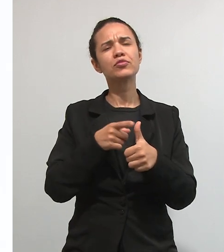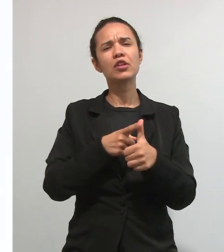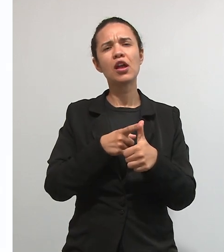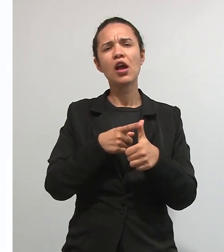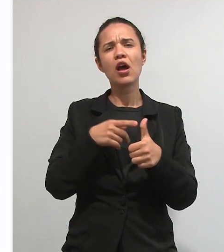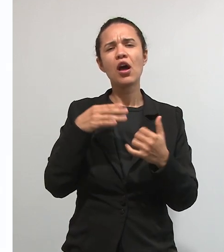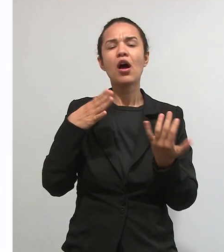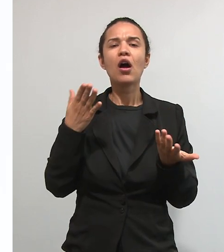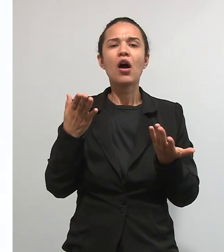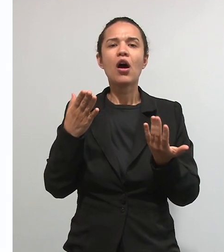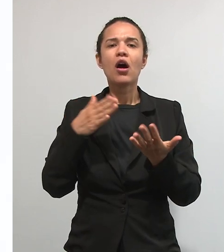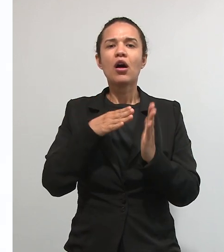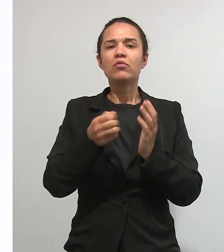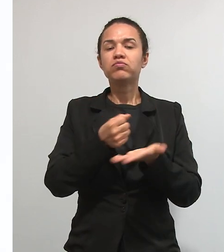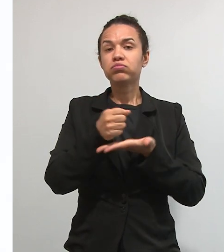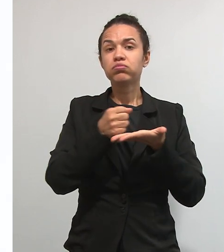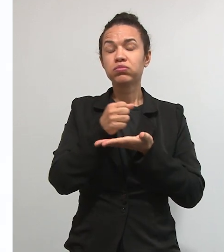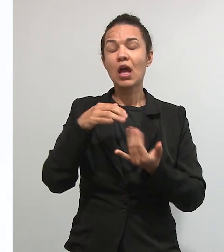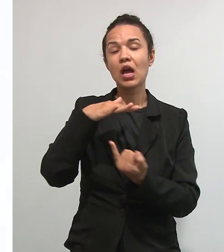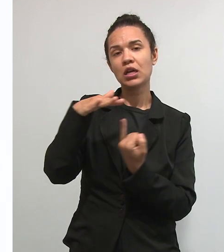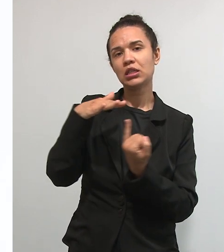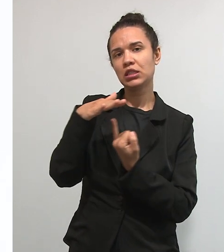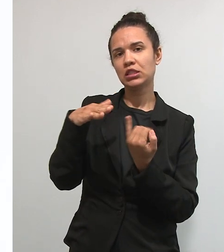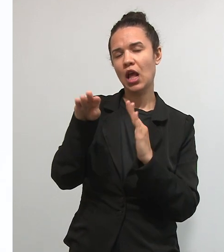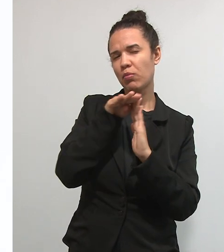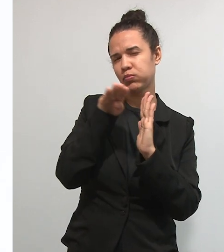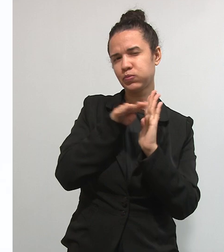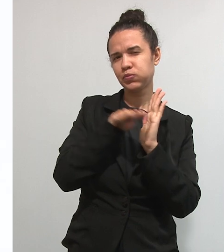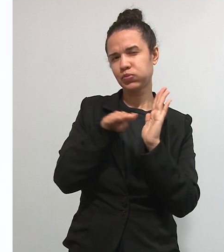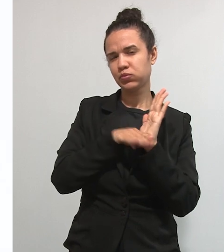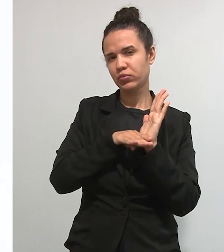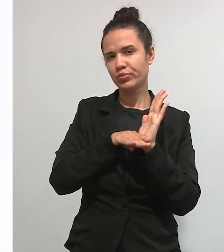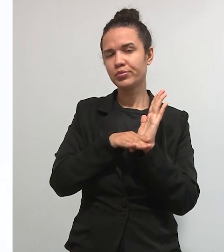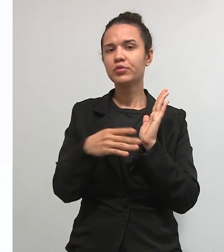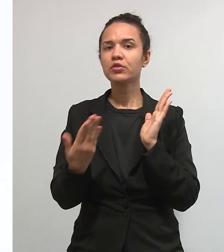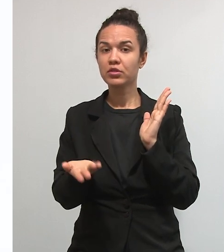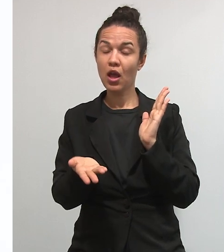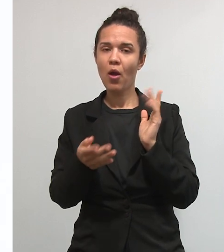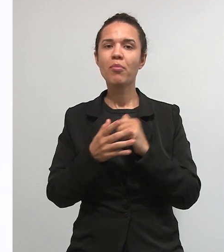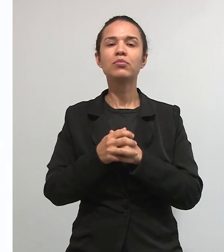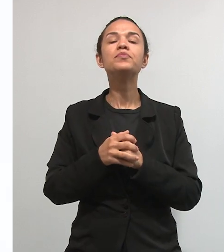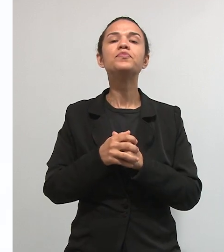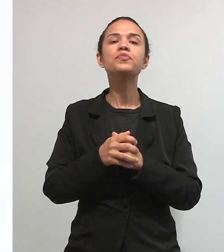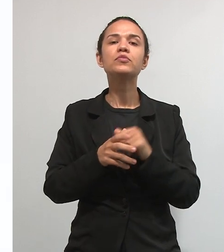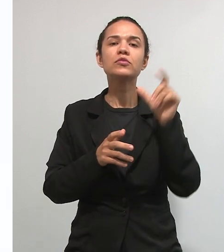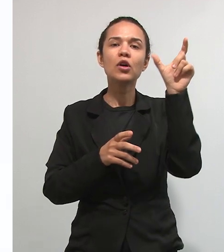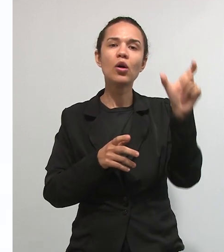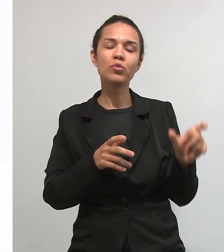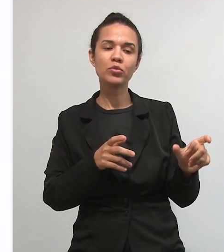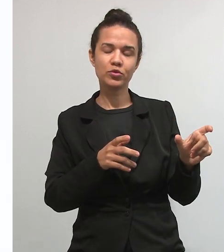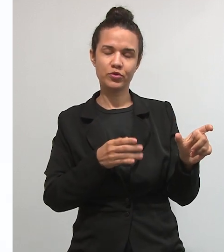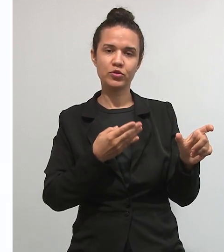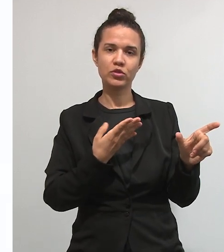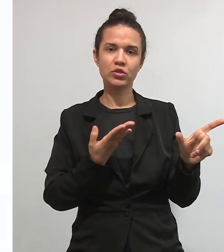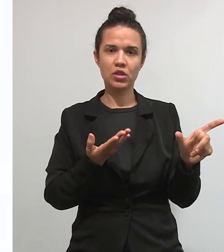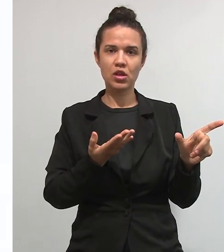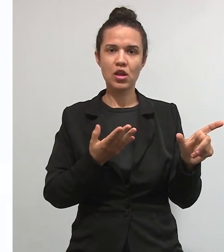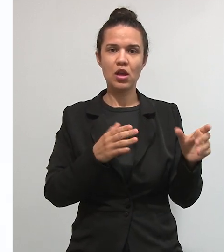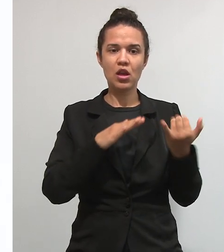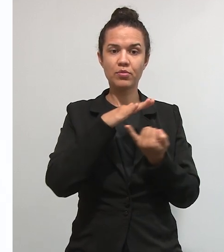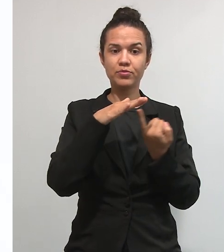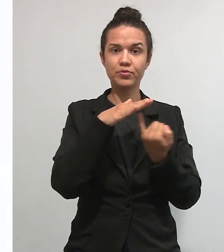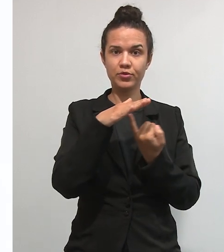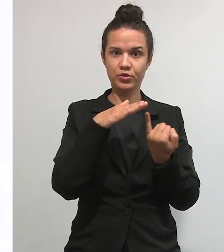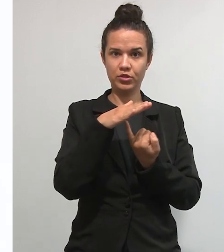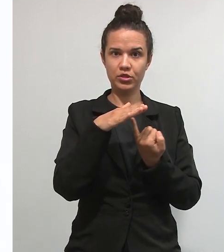que seria o princípio de entidade? Ele afirma o quê? Afirma-se para o ente público, né,